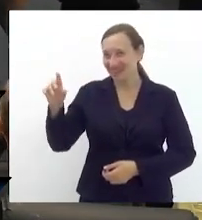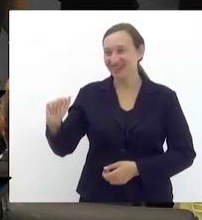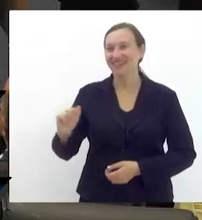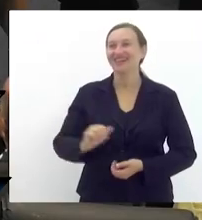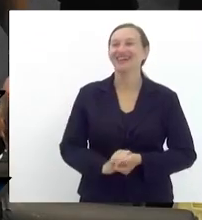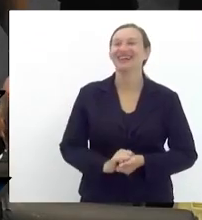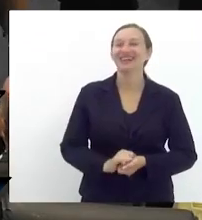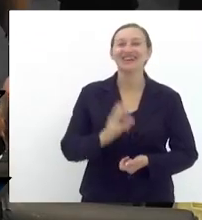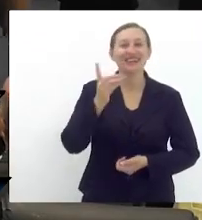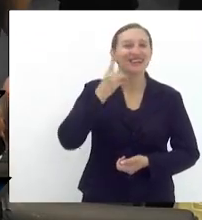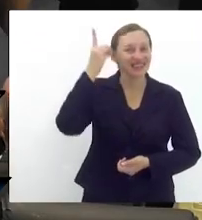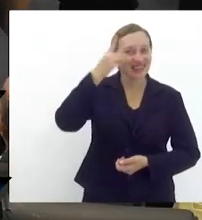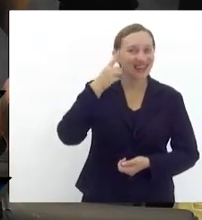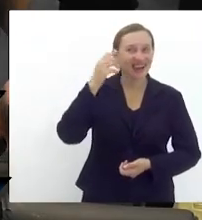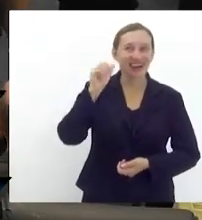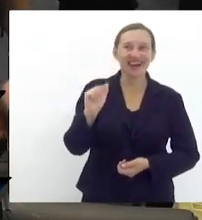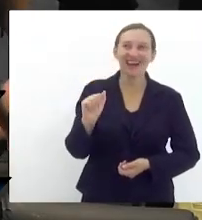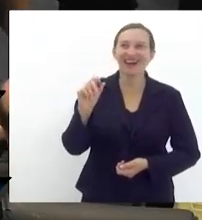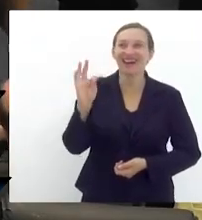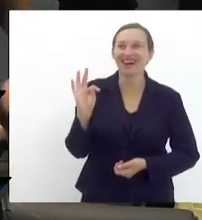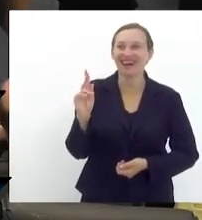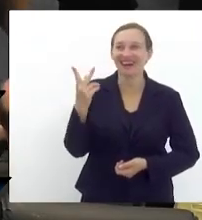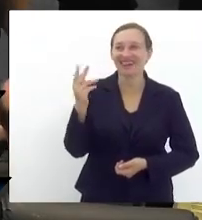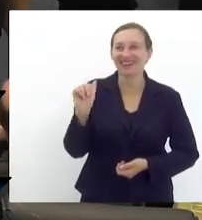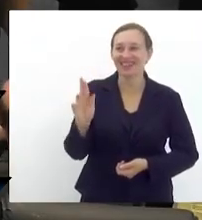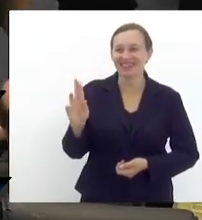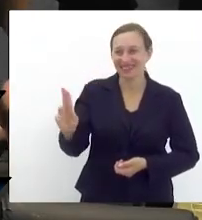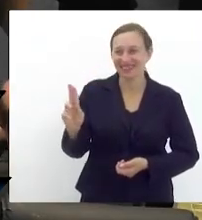Deputado Arthur Monteiro